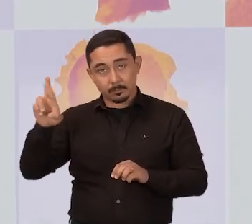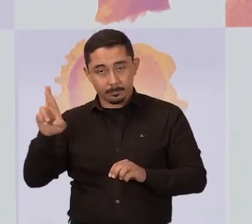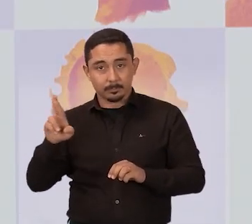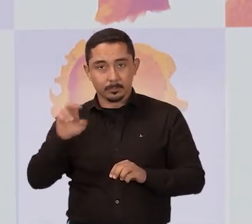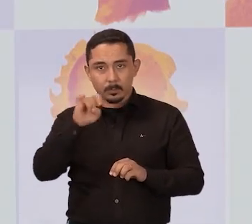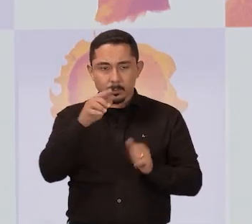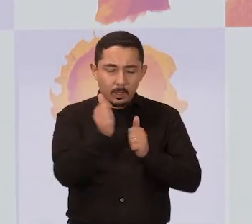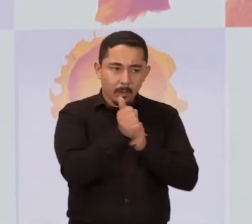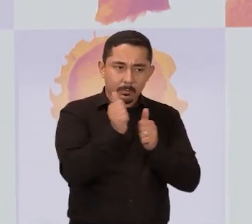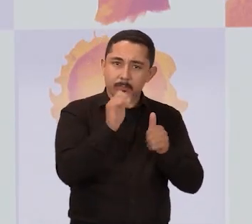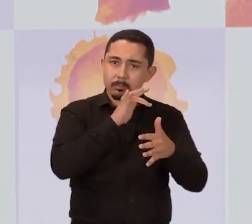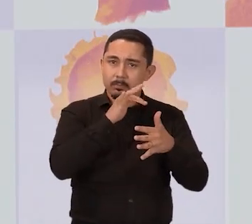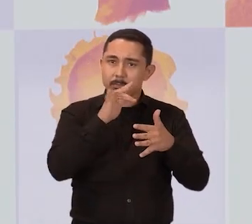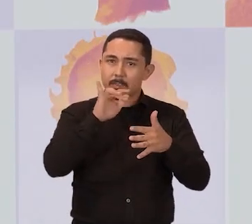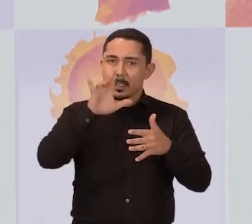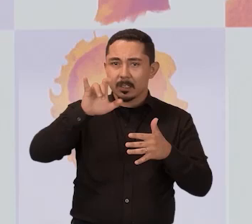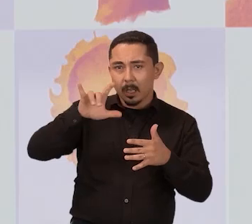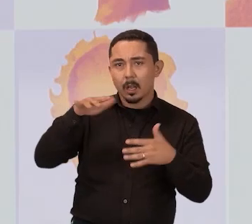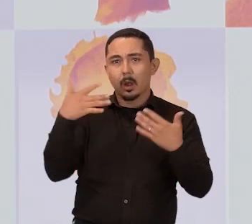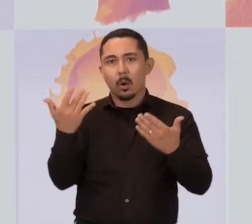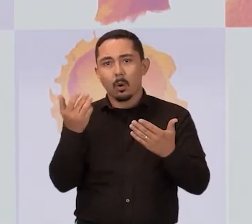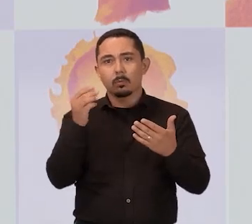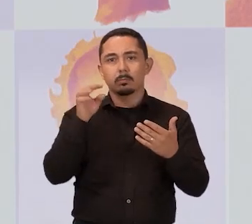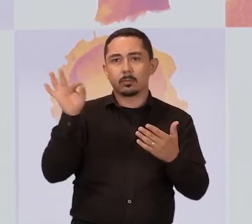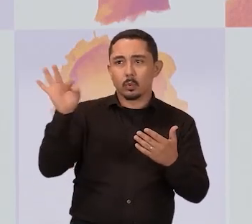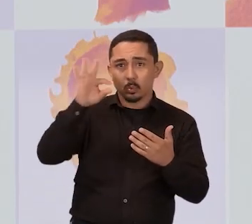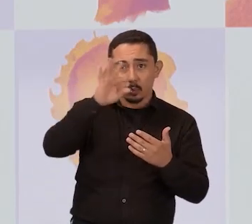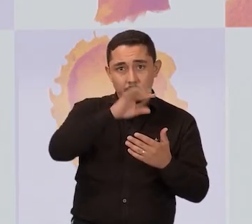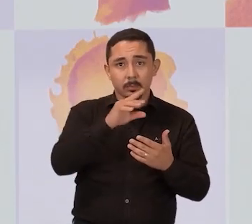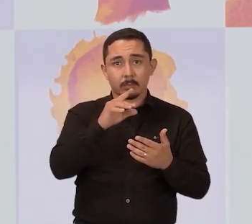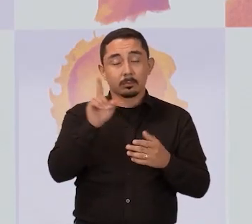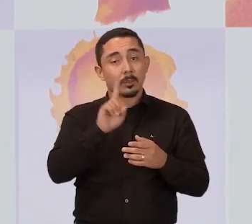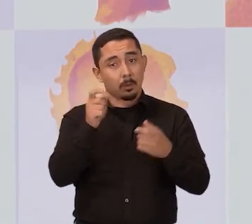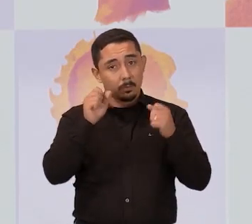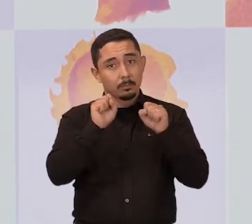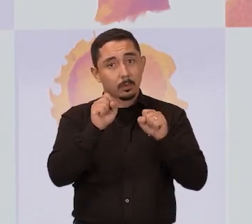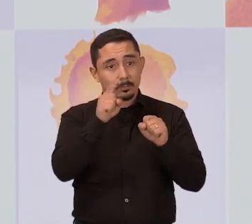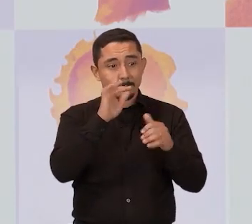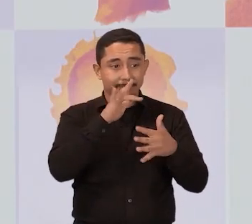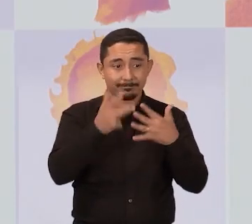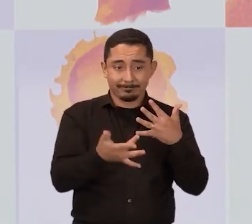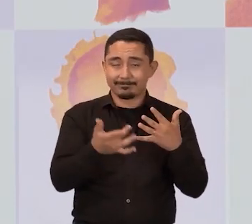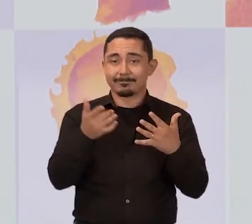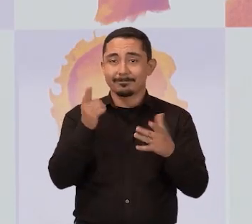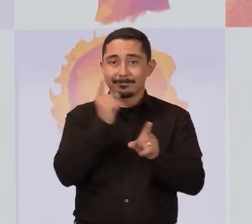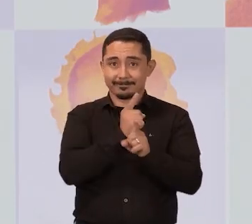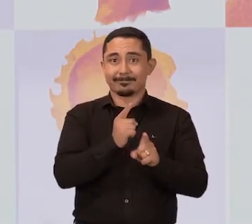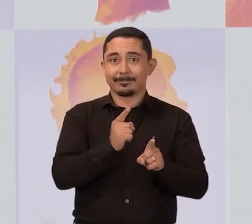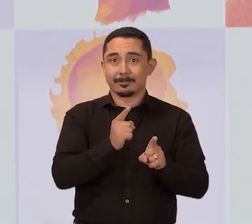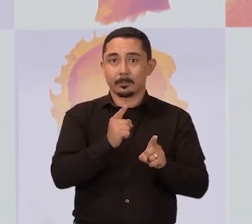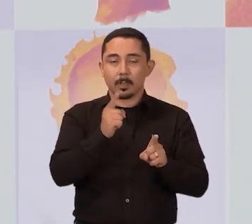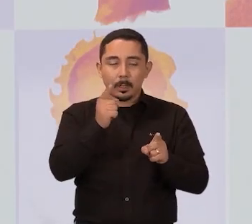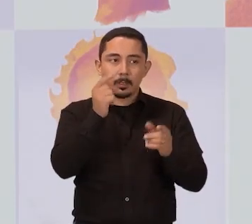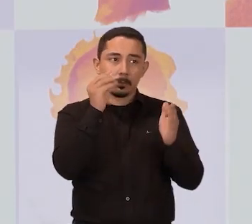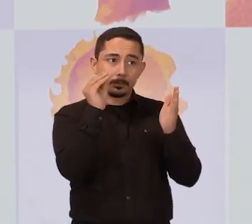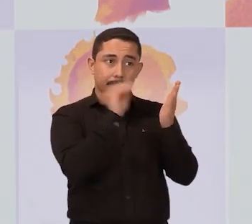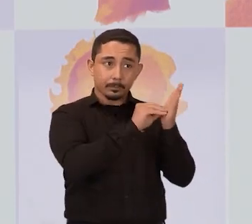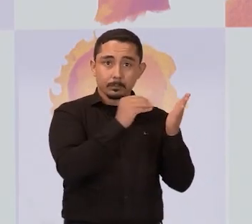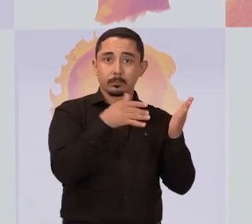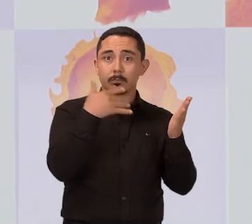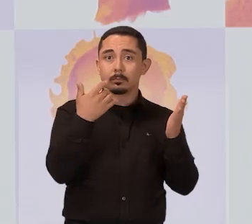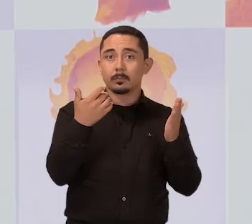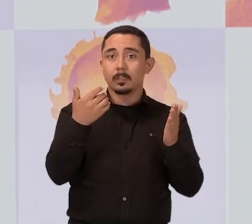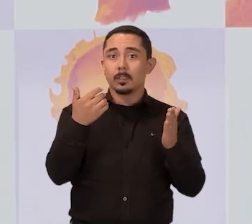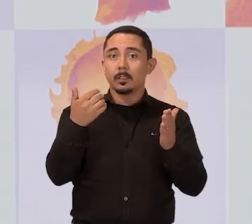www.mpt.mp.br. E se você ainda não acompanha a gente no Instagram ou no Twitter, é hora de conhecer os perfis oficiais e ficar por dentro. Vem curtir,